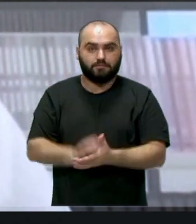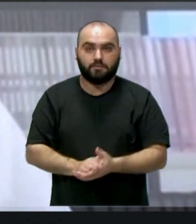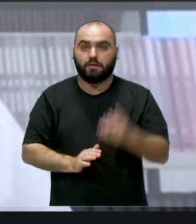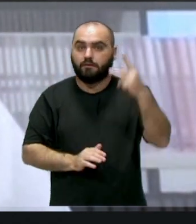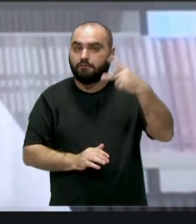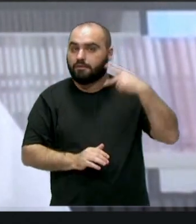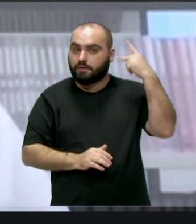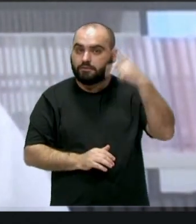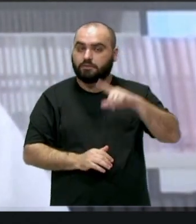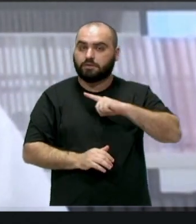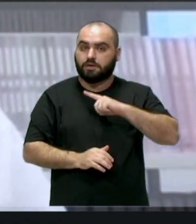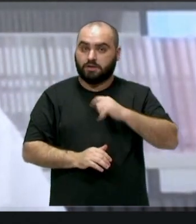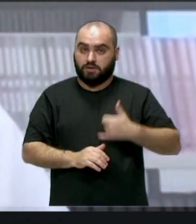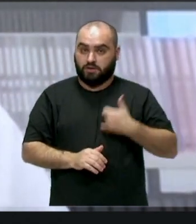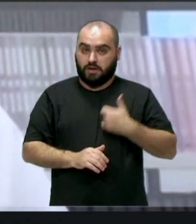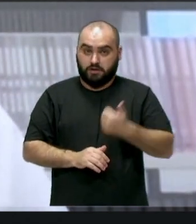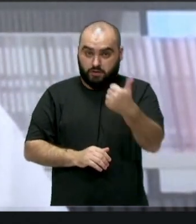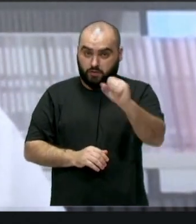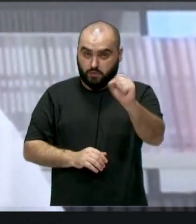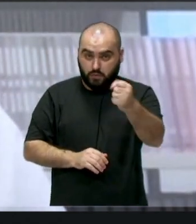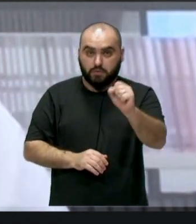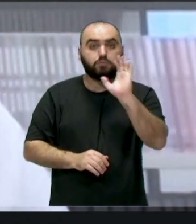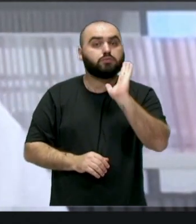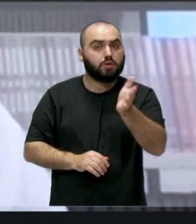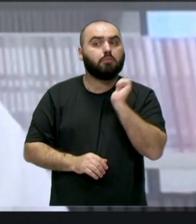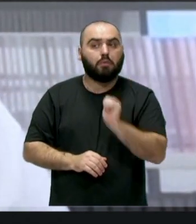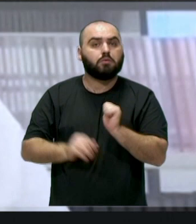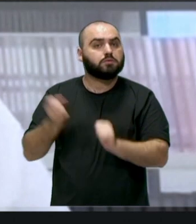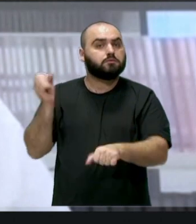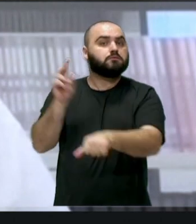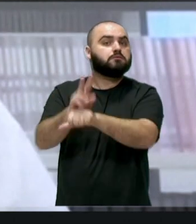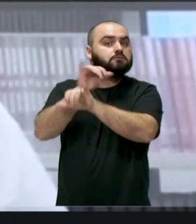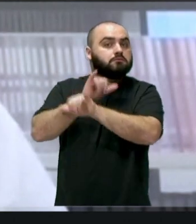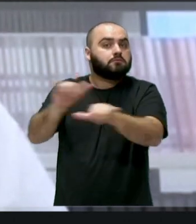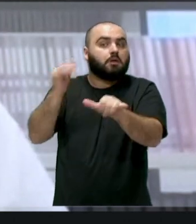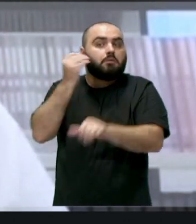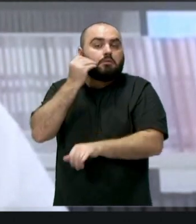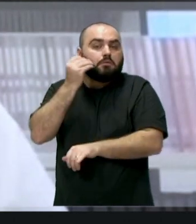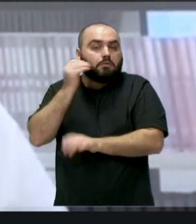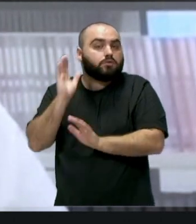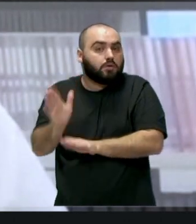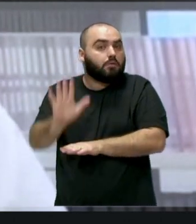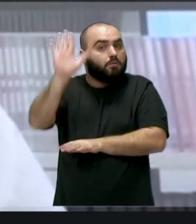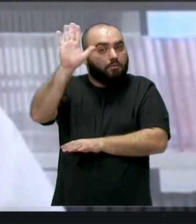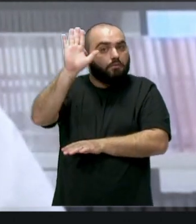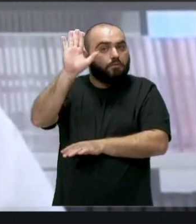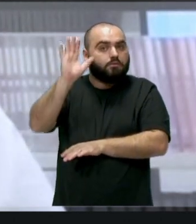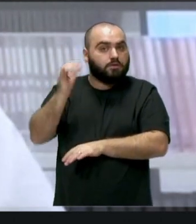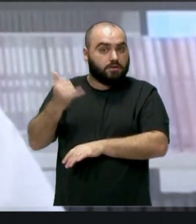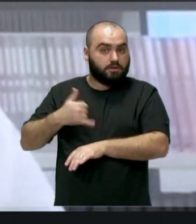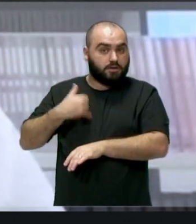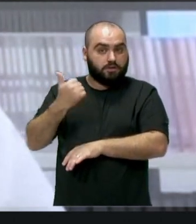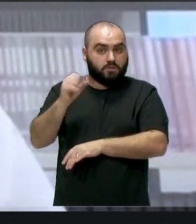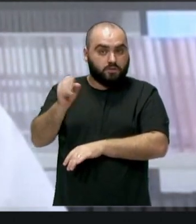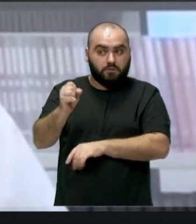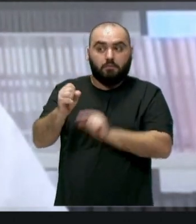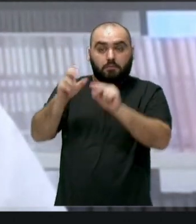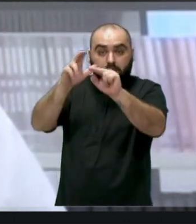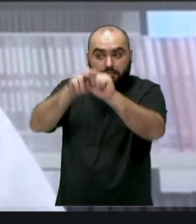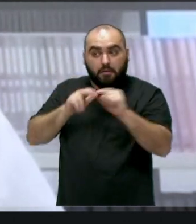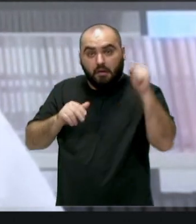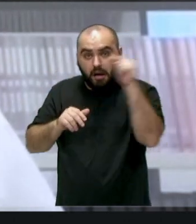vereador, 18 anos você já pode ser votado. Então, quanto mais cedo aquele jovem inicia a sua